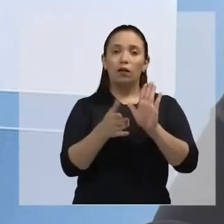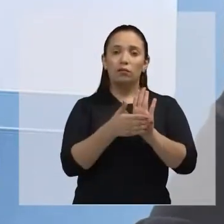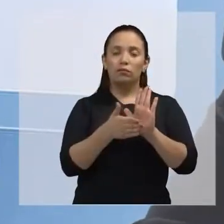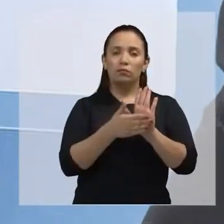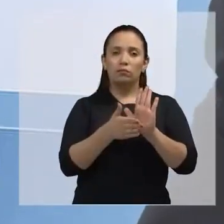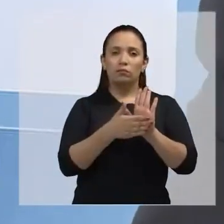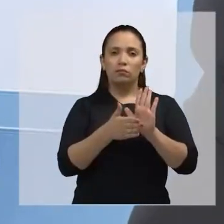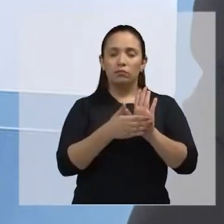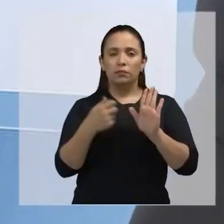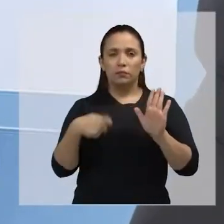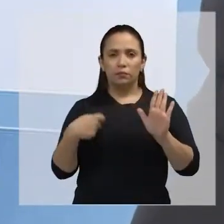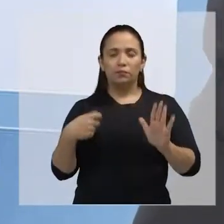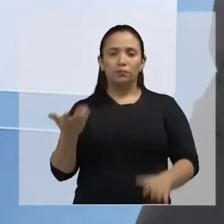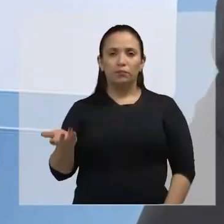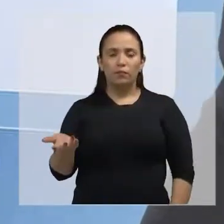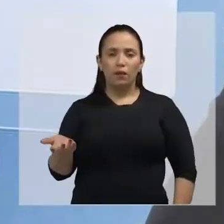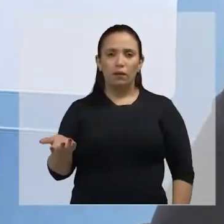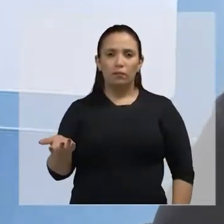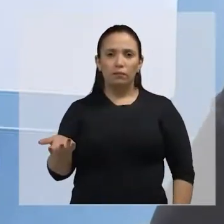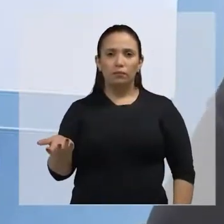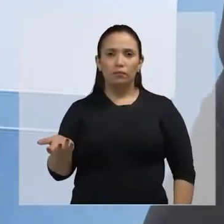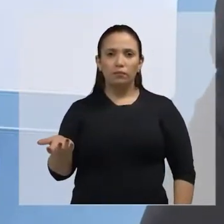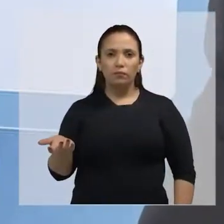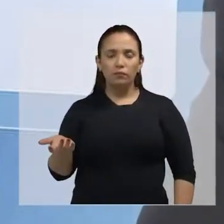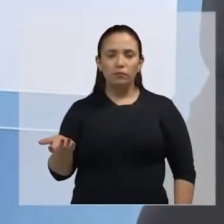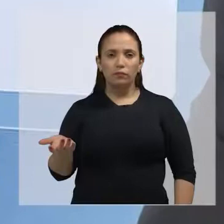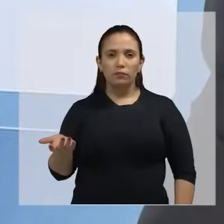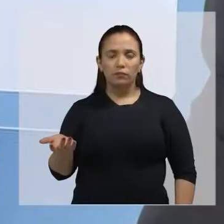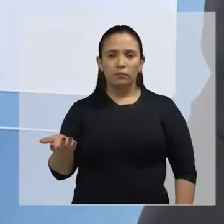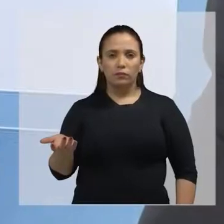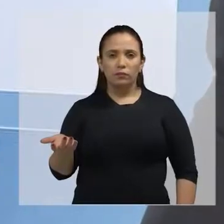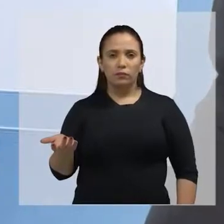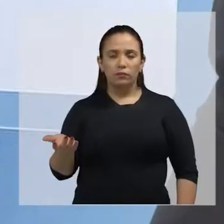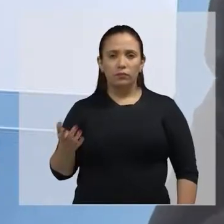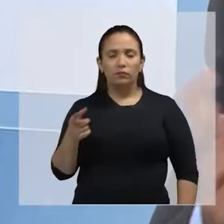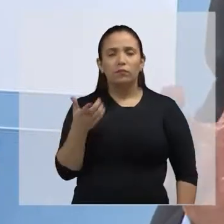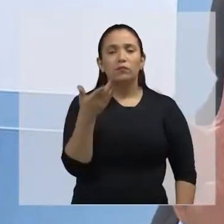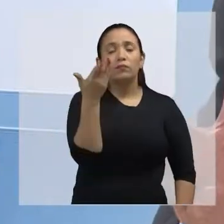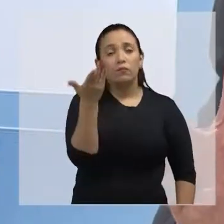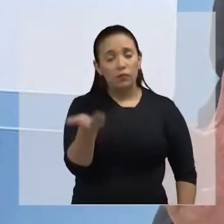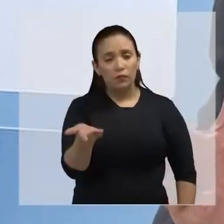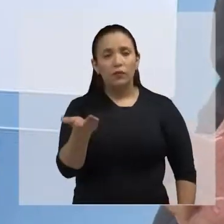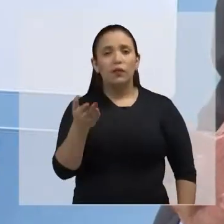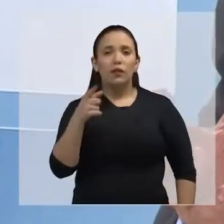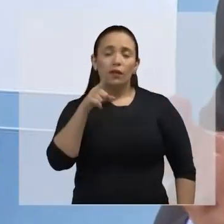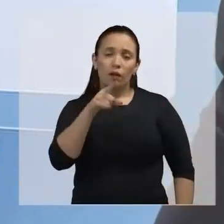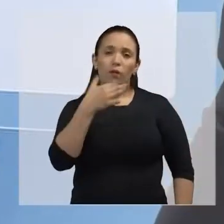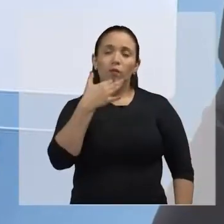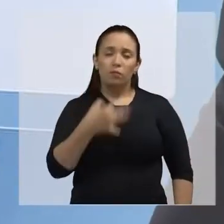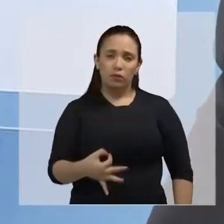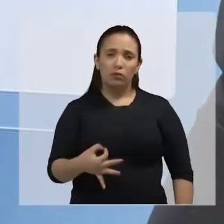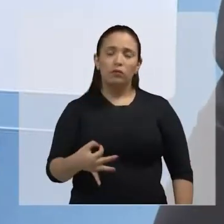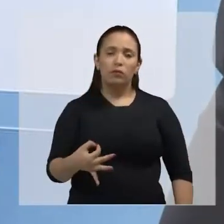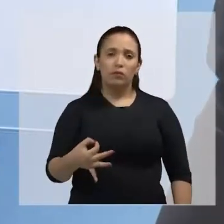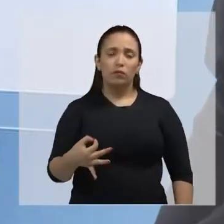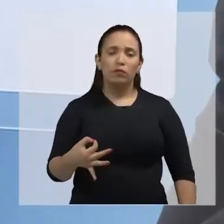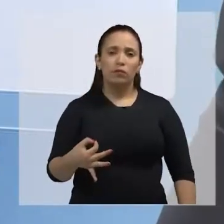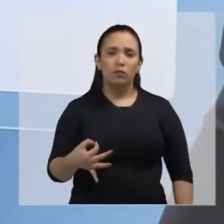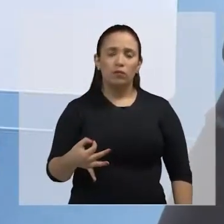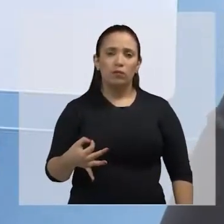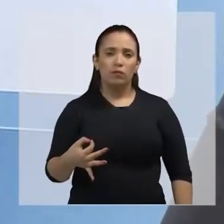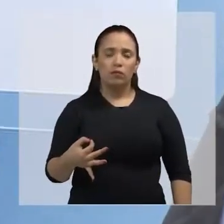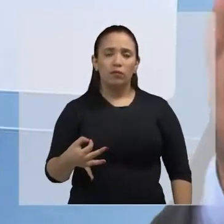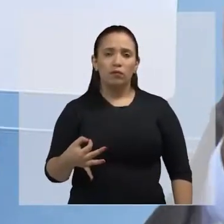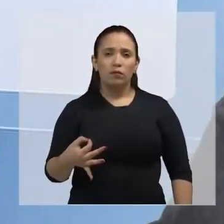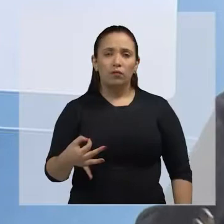Estado Democrático de Direito. Que aquela lei ali não é verdadeira e não é certa. Então, essa visão muito não é porque o Nietzsche, você que é meu